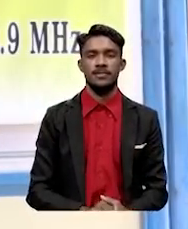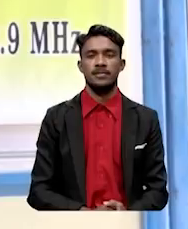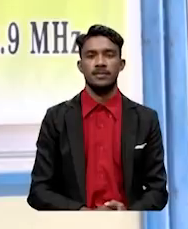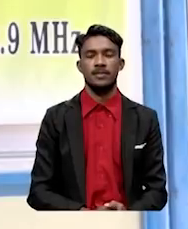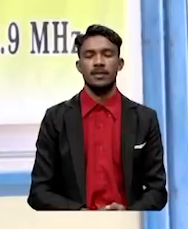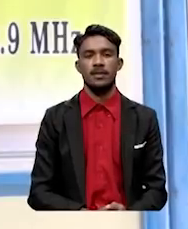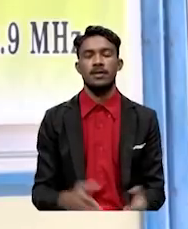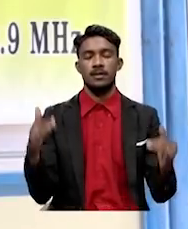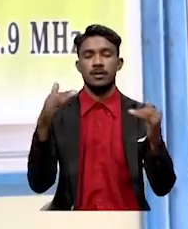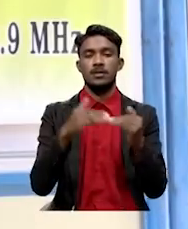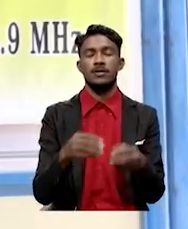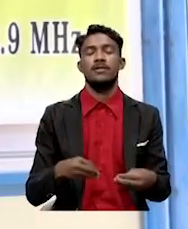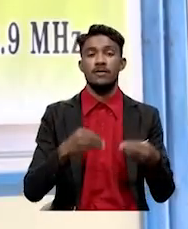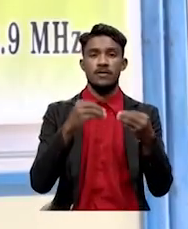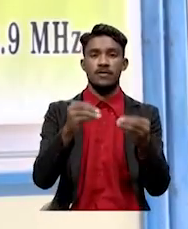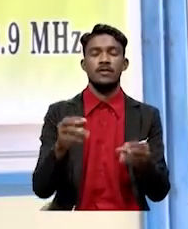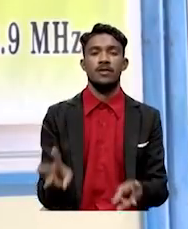Regimento for dar lá ida, nem.